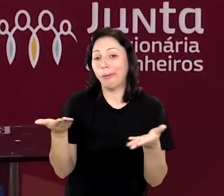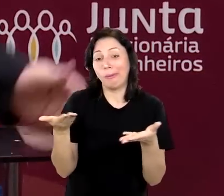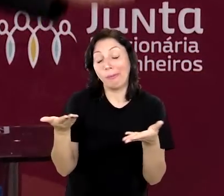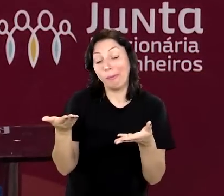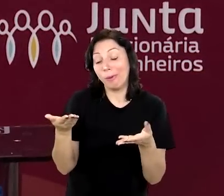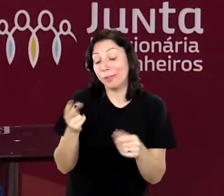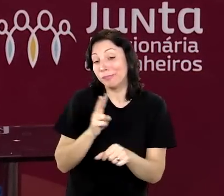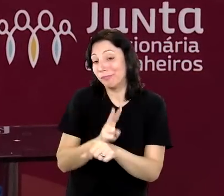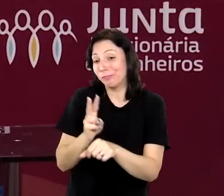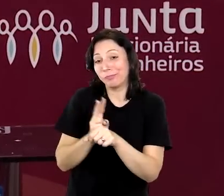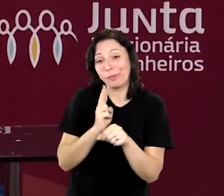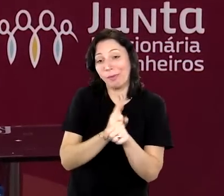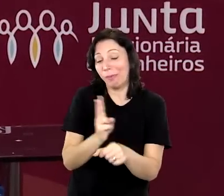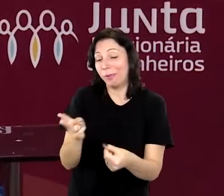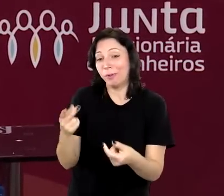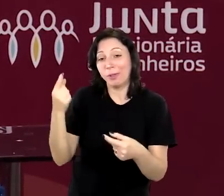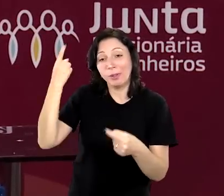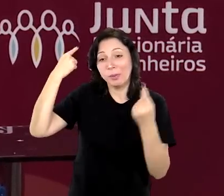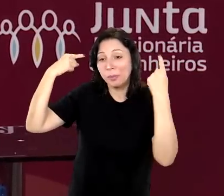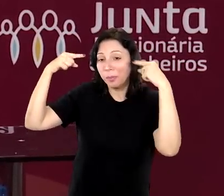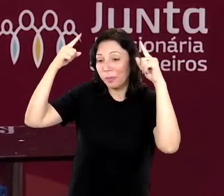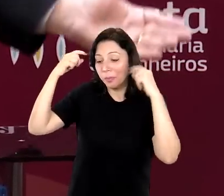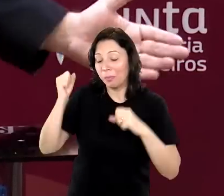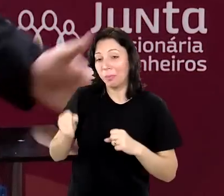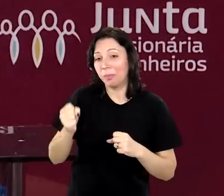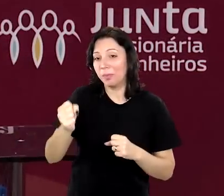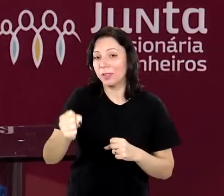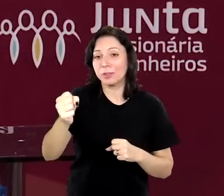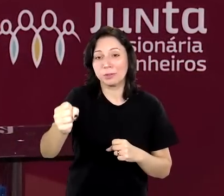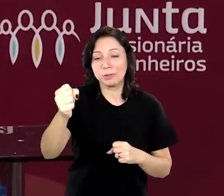Era para ser o faraó do Egito, está aqui.